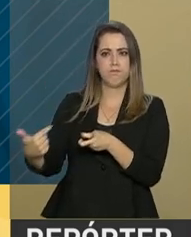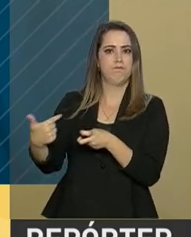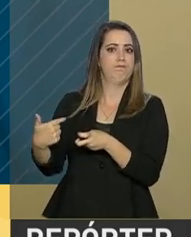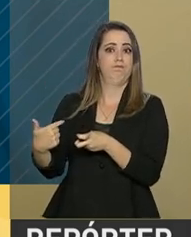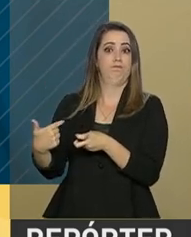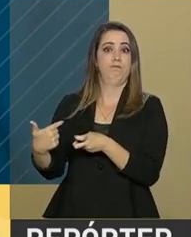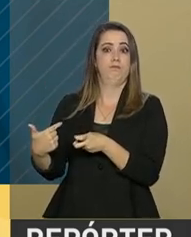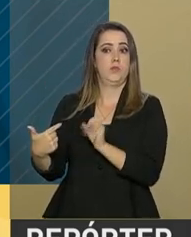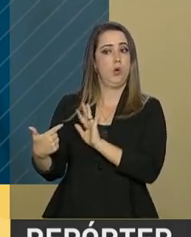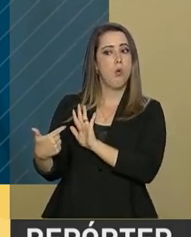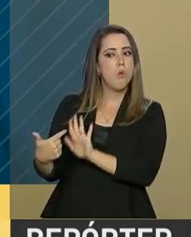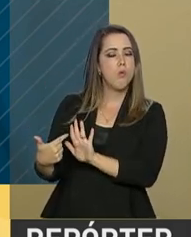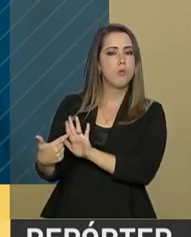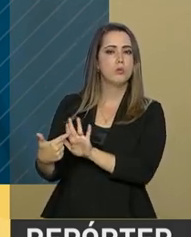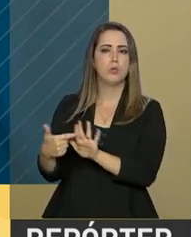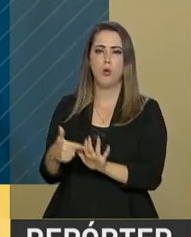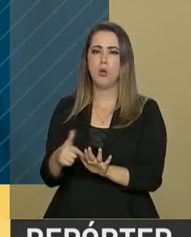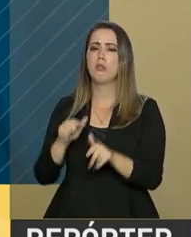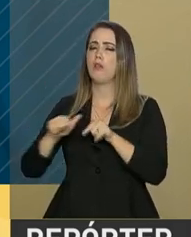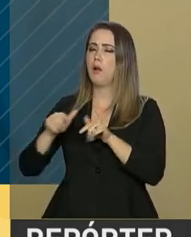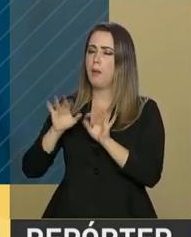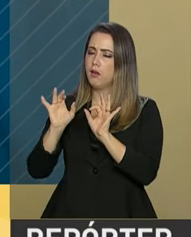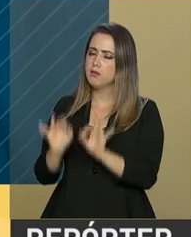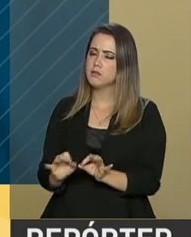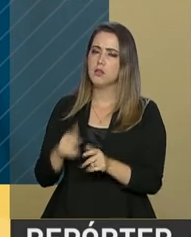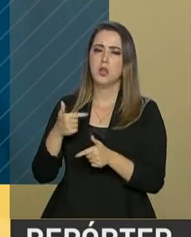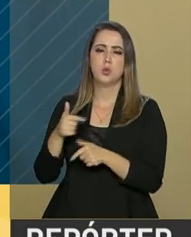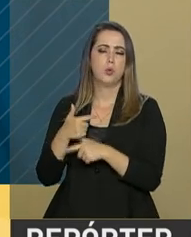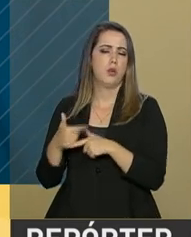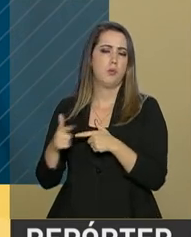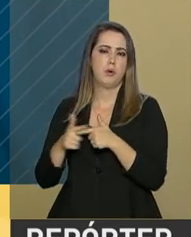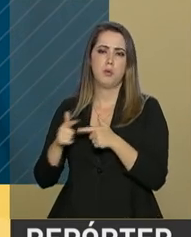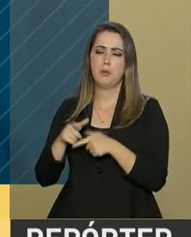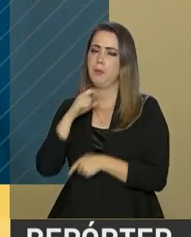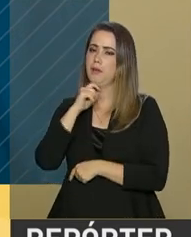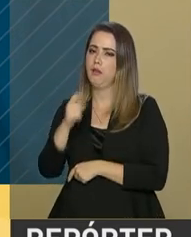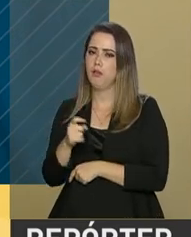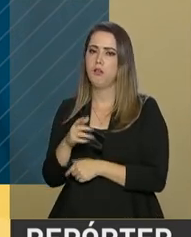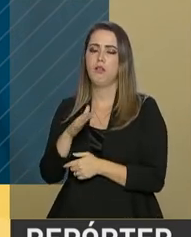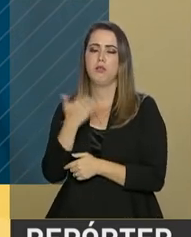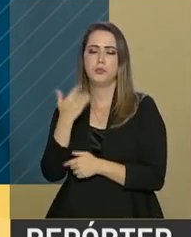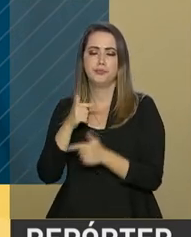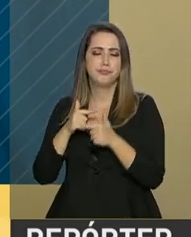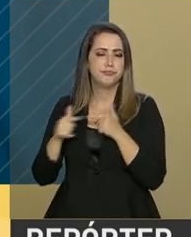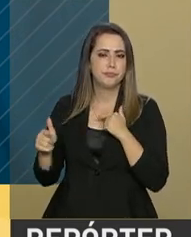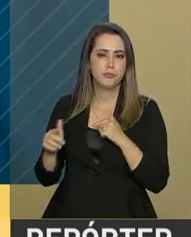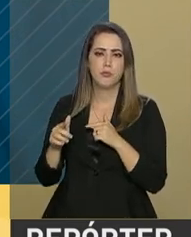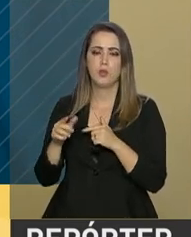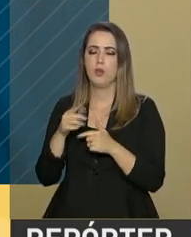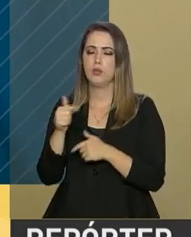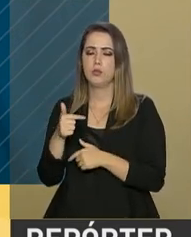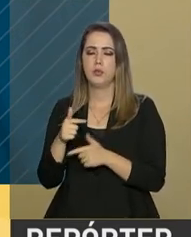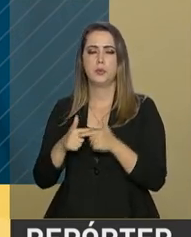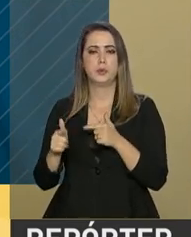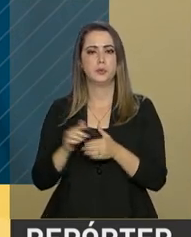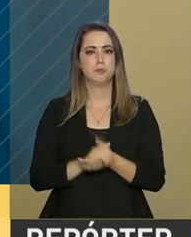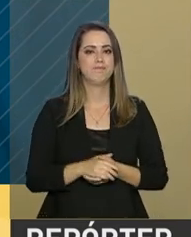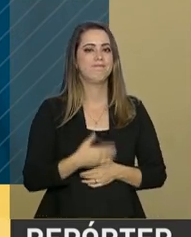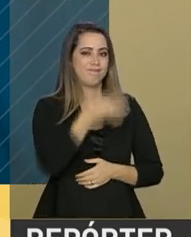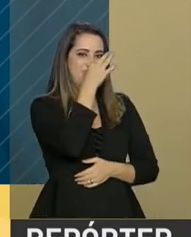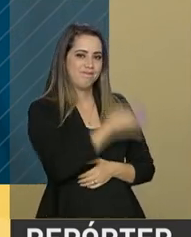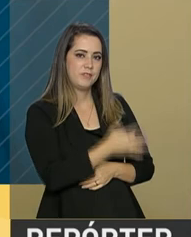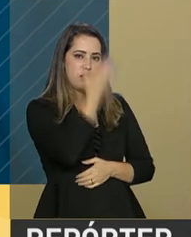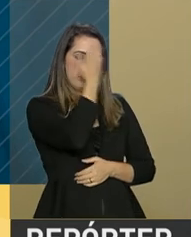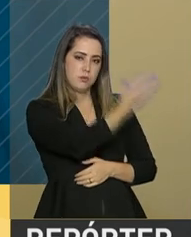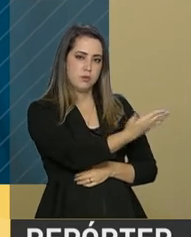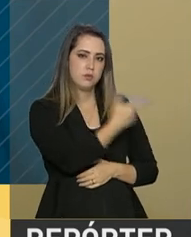realizar a sua ação sem causar danos a outras pessoas é esse o eficiência desejada tá certo então coronel a gente